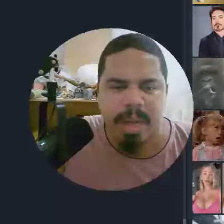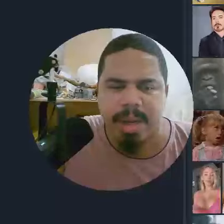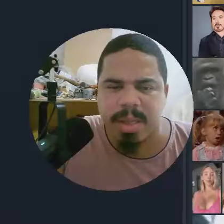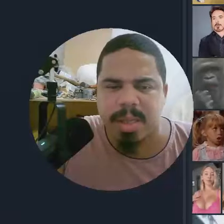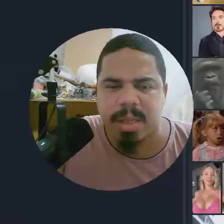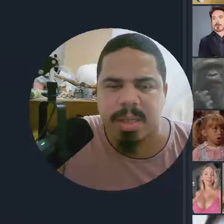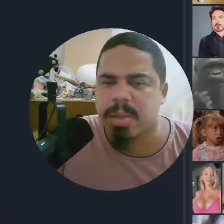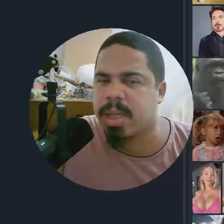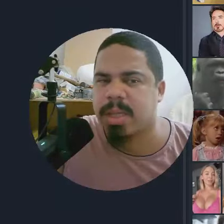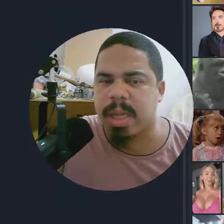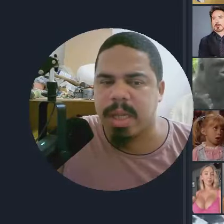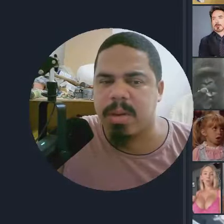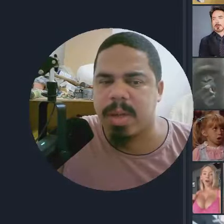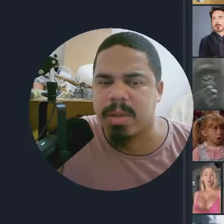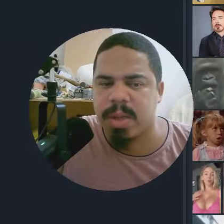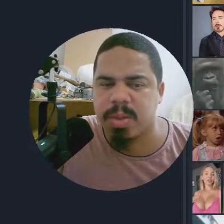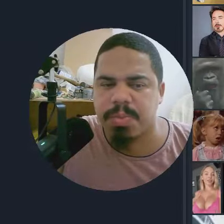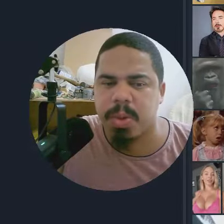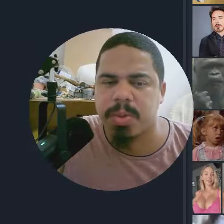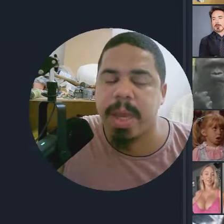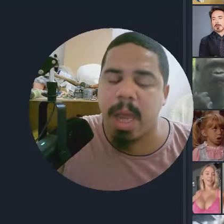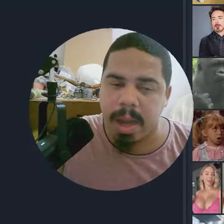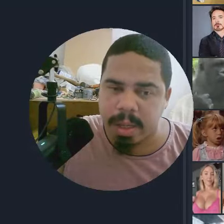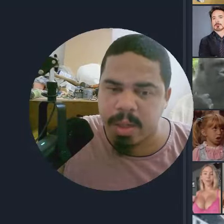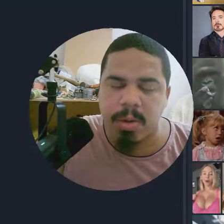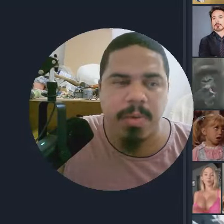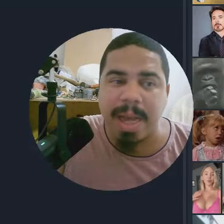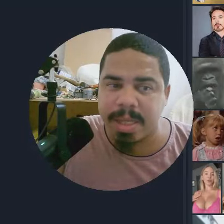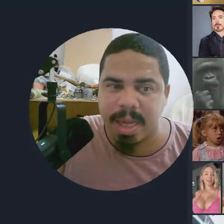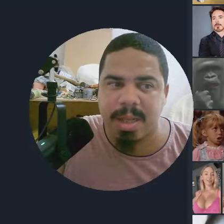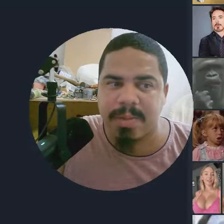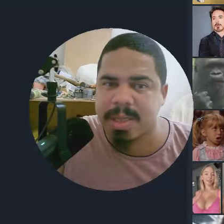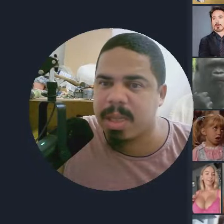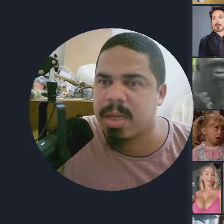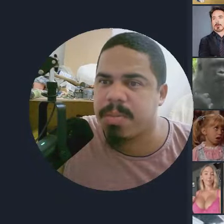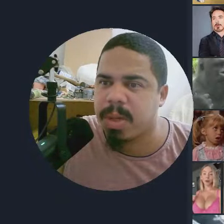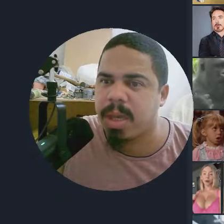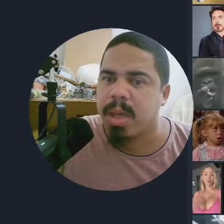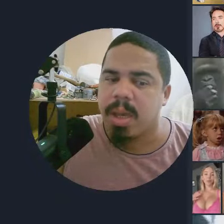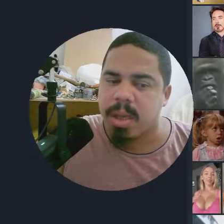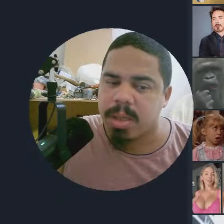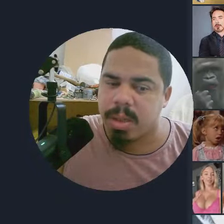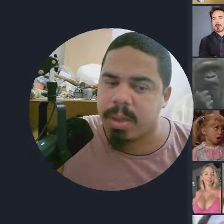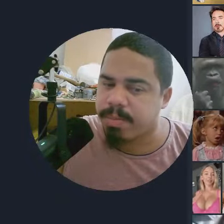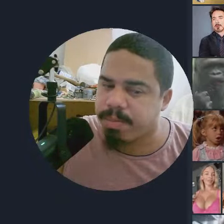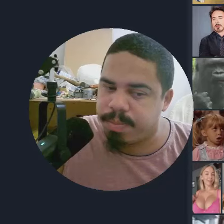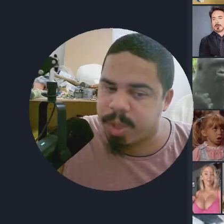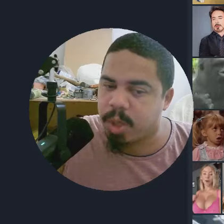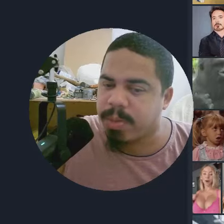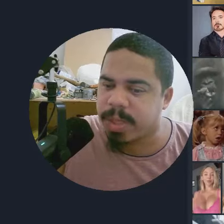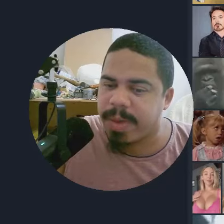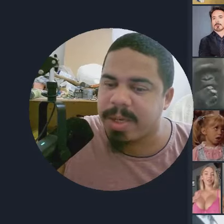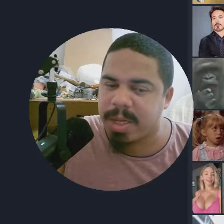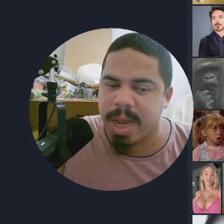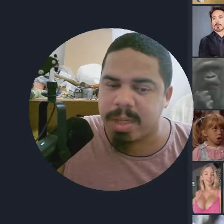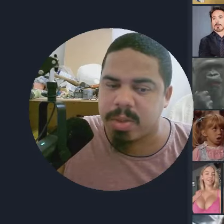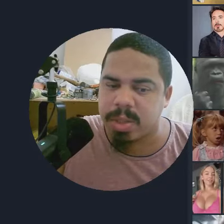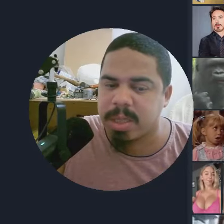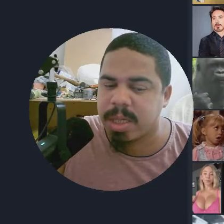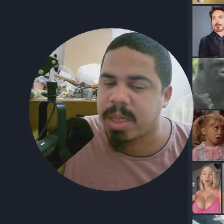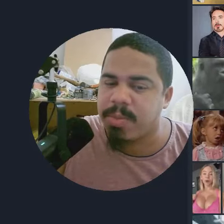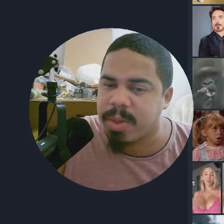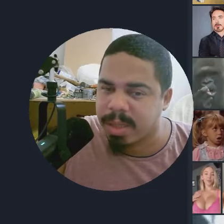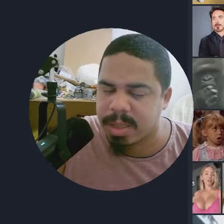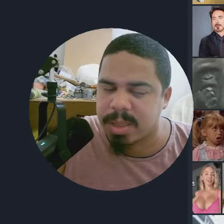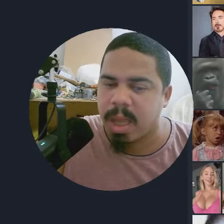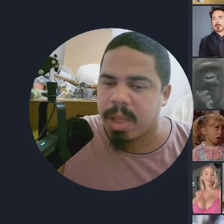vamos... Tá, beleza. Então vocês entenderam mais ou menos o ponto, né? De novo, a esquerda está vacilando, porque de onde você vai tirar isso?